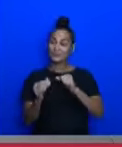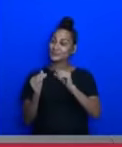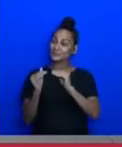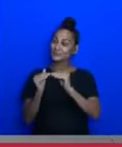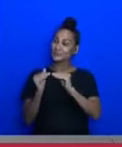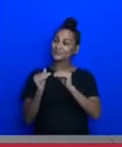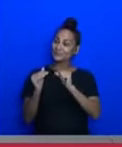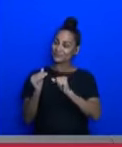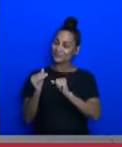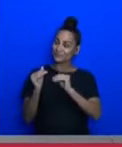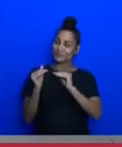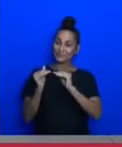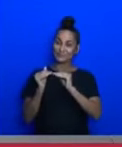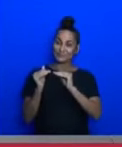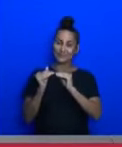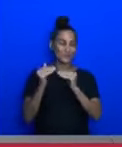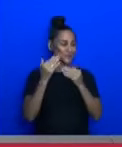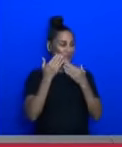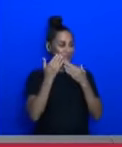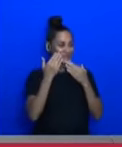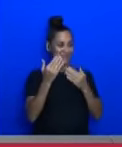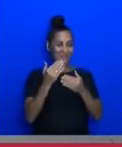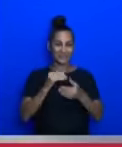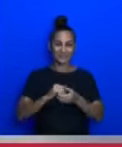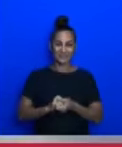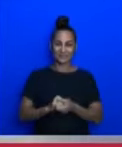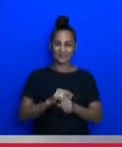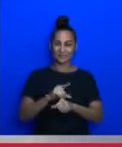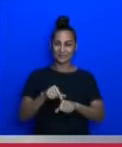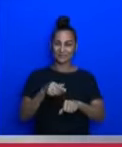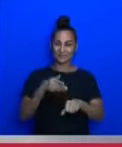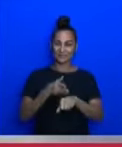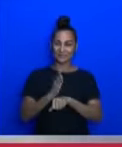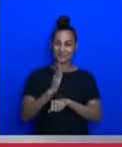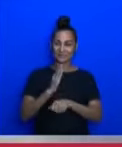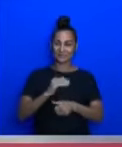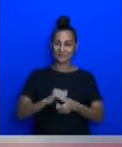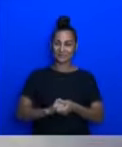Sim, confirmo. Sim, confirmo. Obrigado. Sorteio validado.